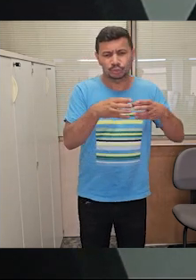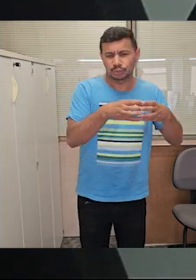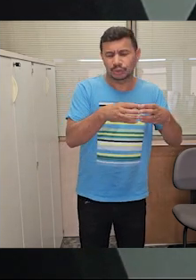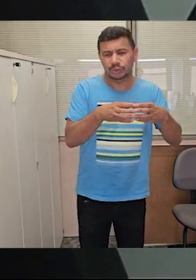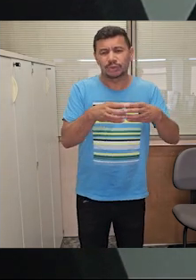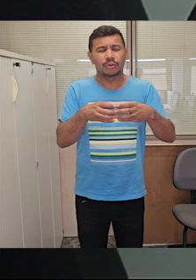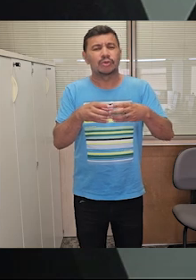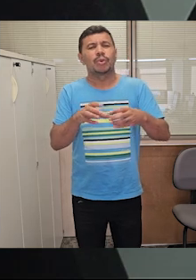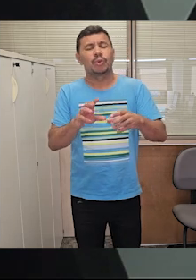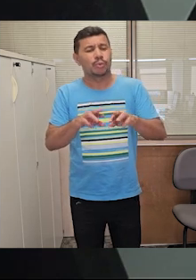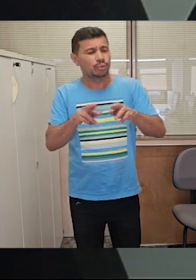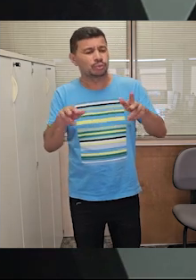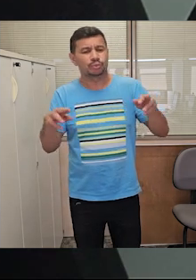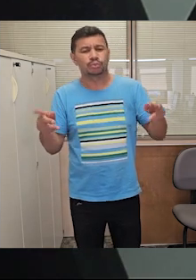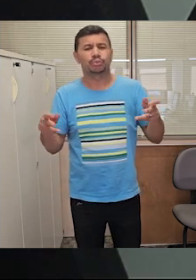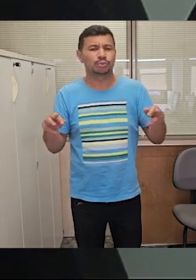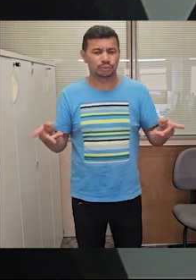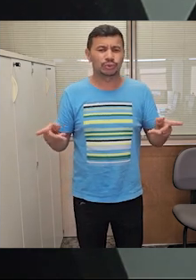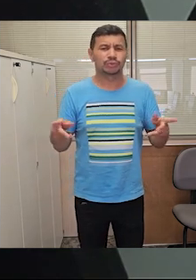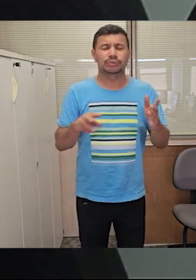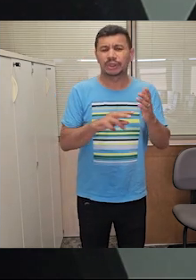sindical em vários sindicatos, né?